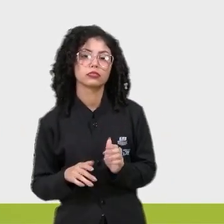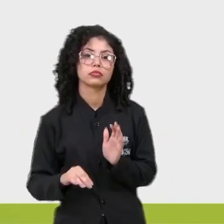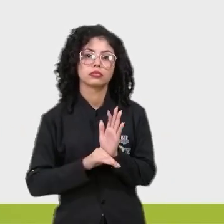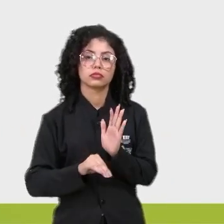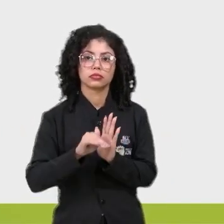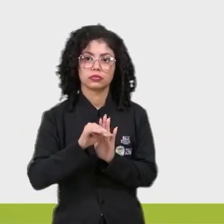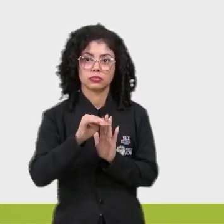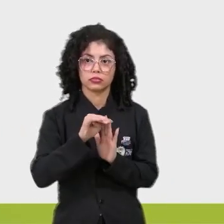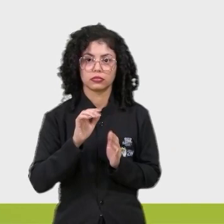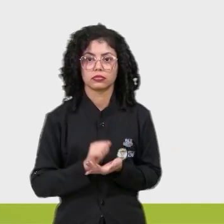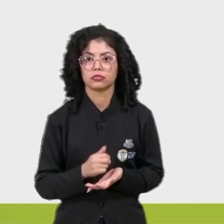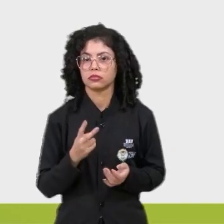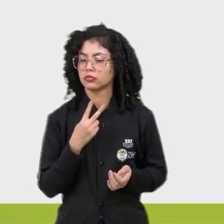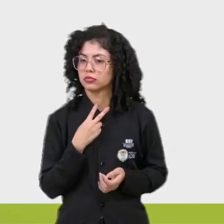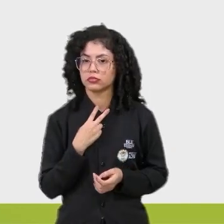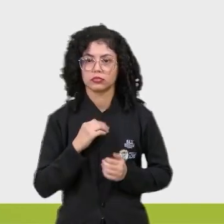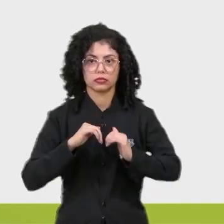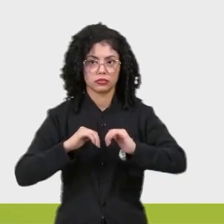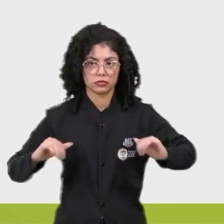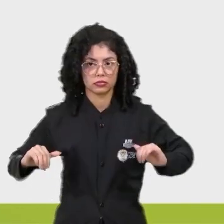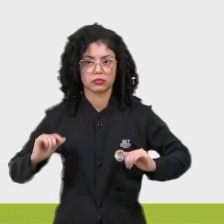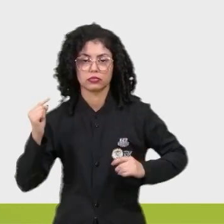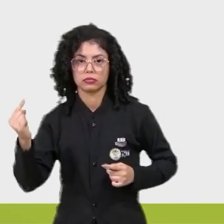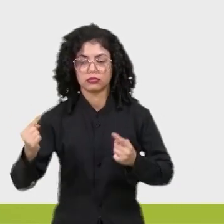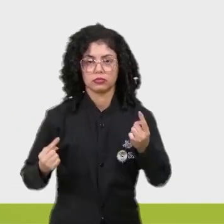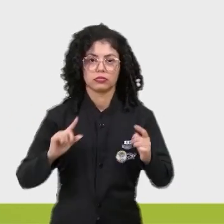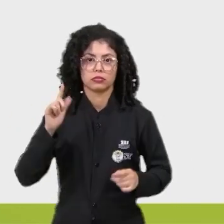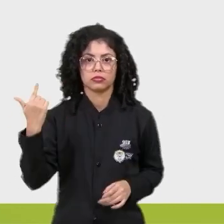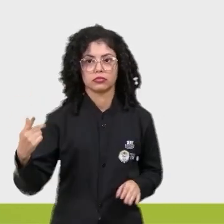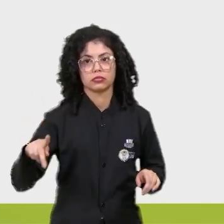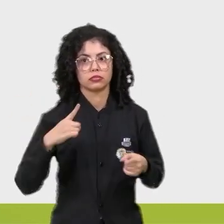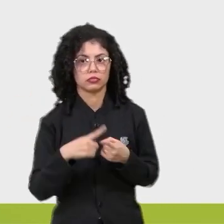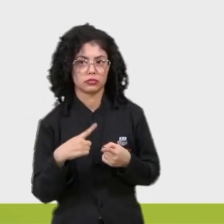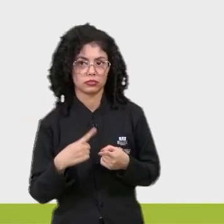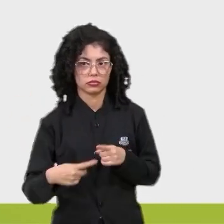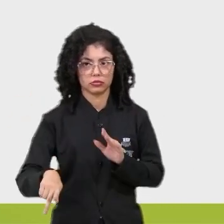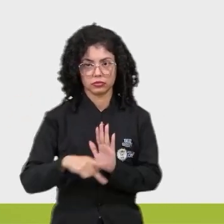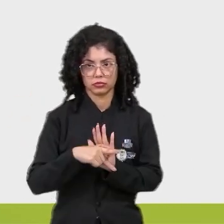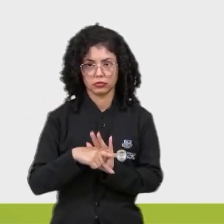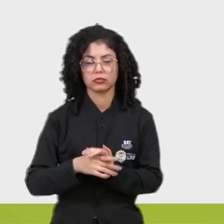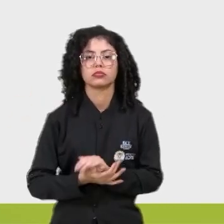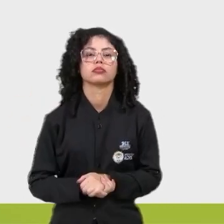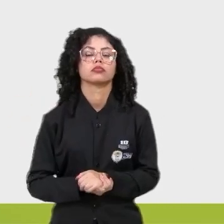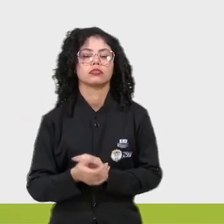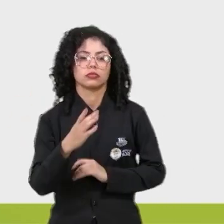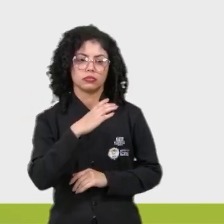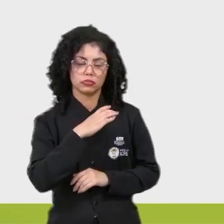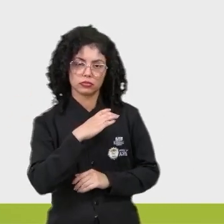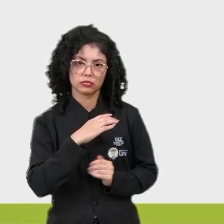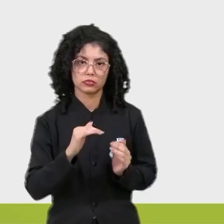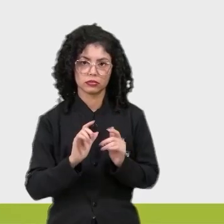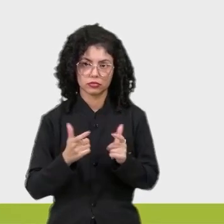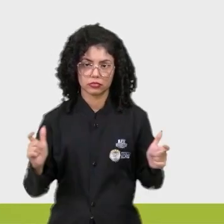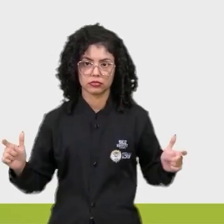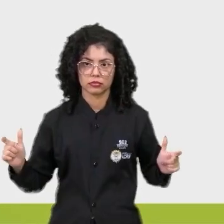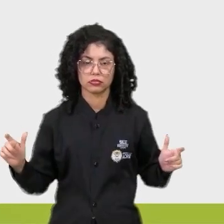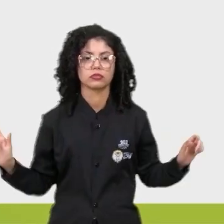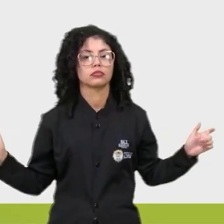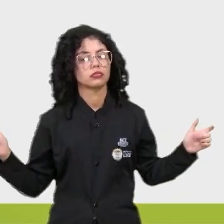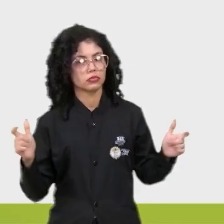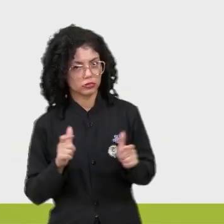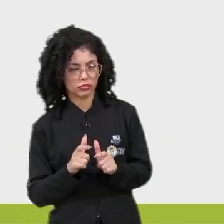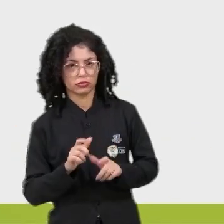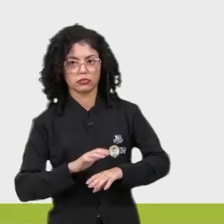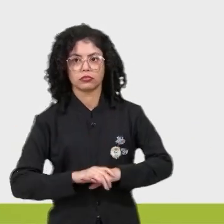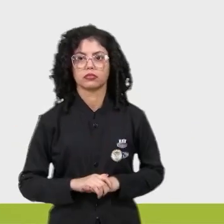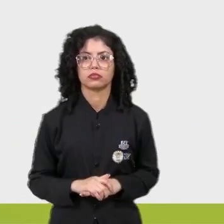hierarquia, elas não podem mais ser separadas umas das outras, porque tem ali uma interdependência das cidades da hierarquia maiores para as cidades de